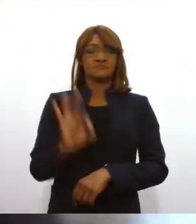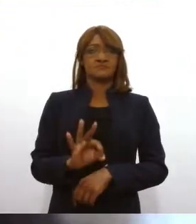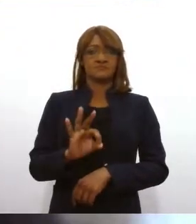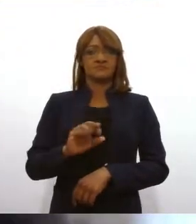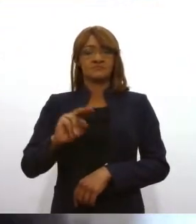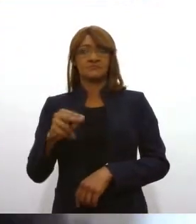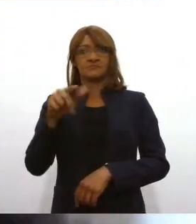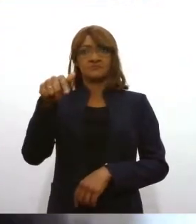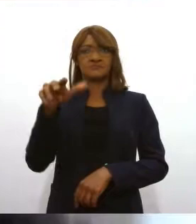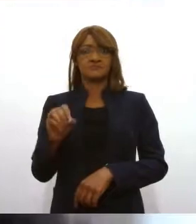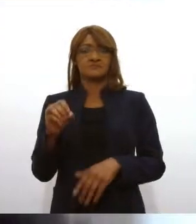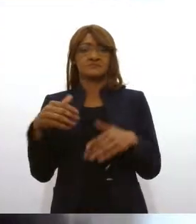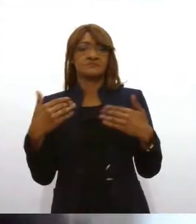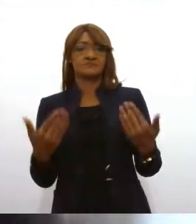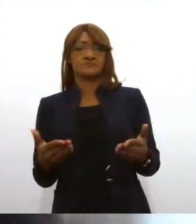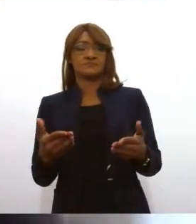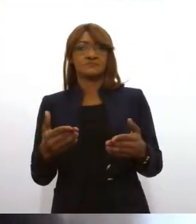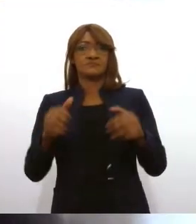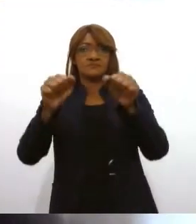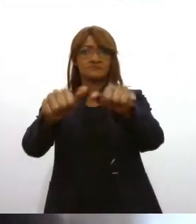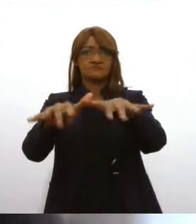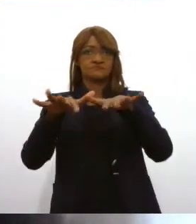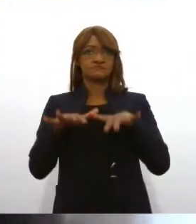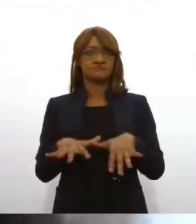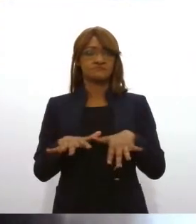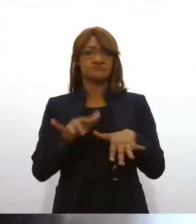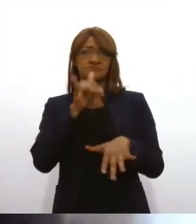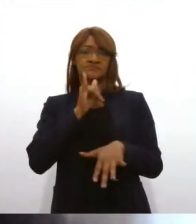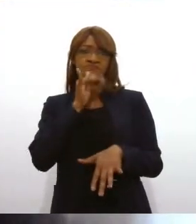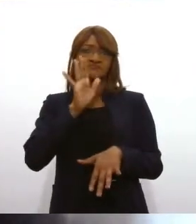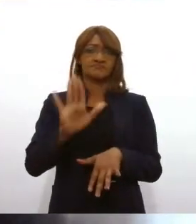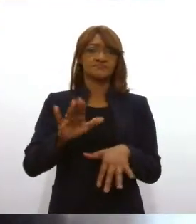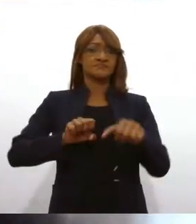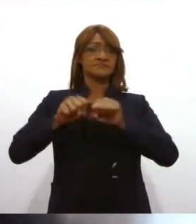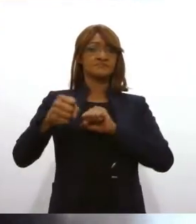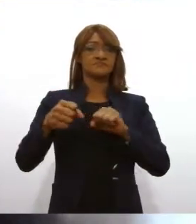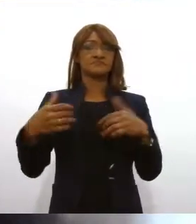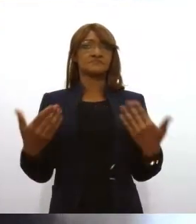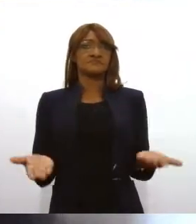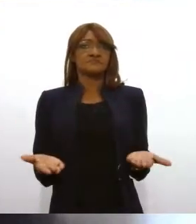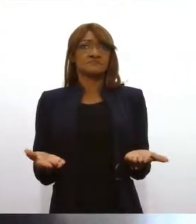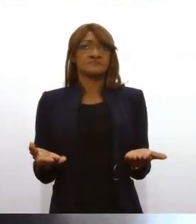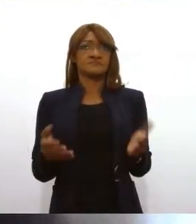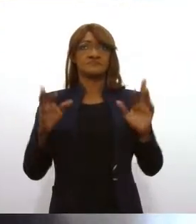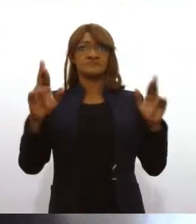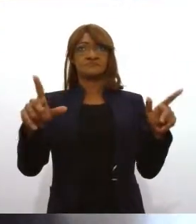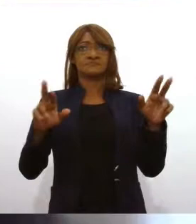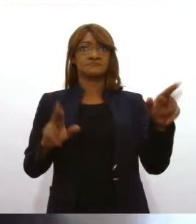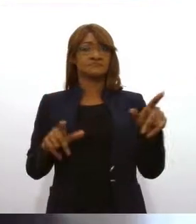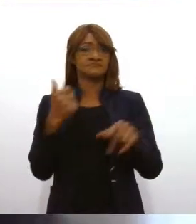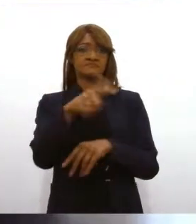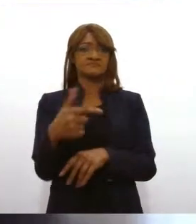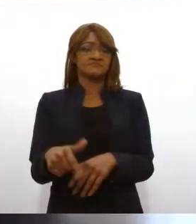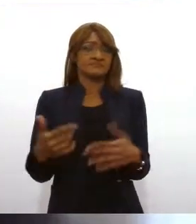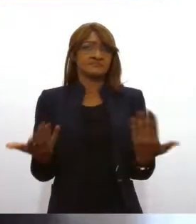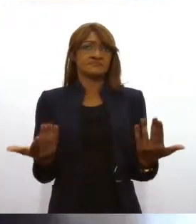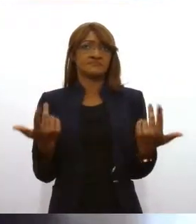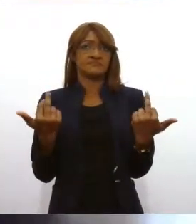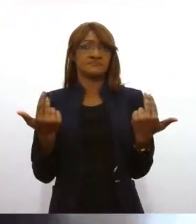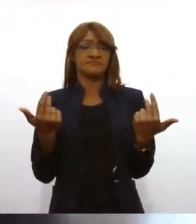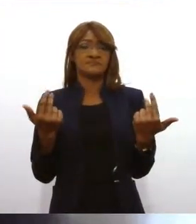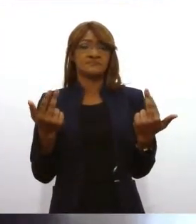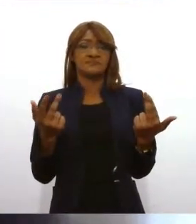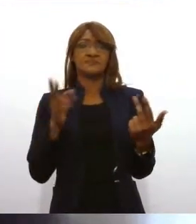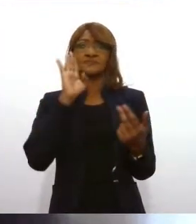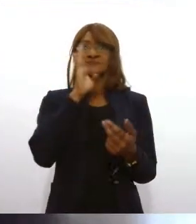engano, com um auditório, por exemplo, para ter uma formatura. Então, não existe diferença. A mesma coisa, bares e